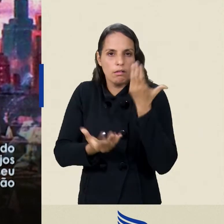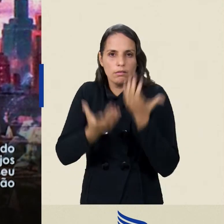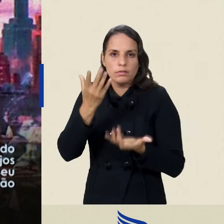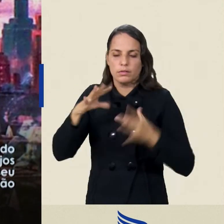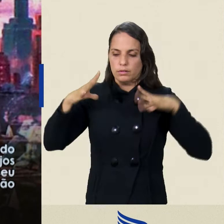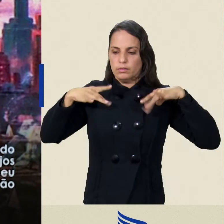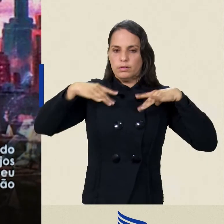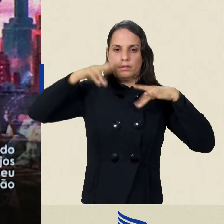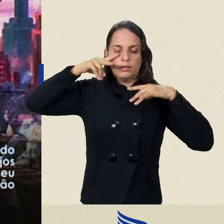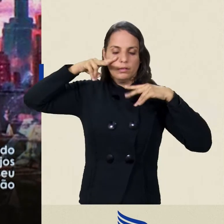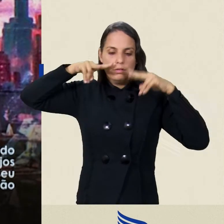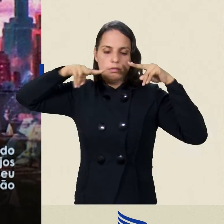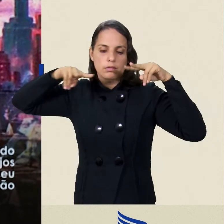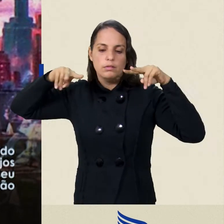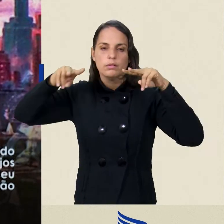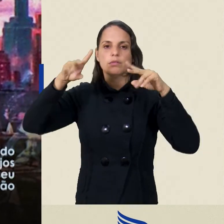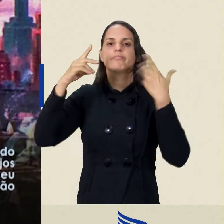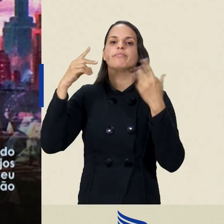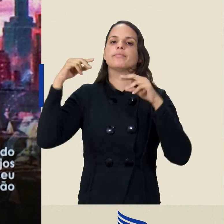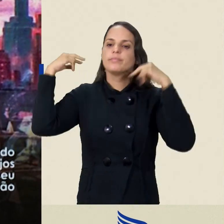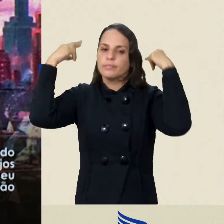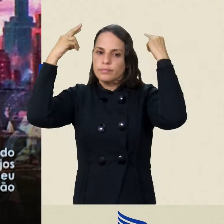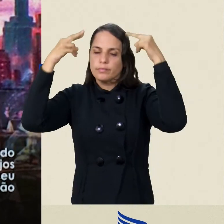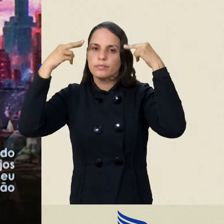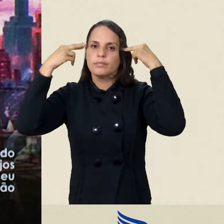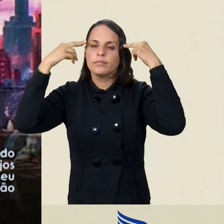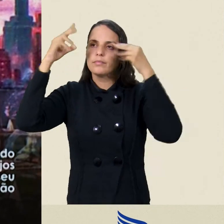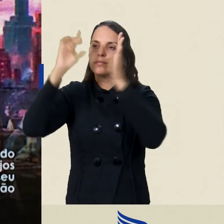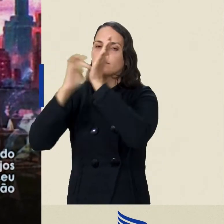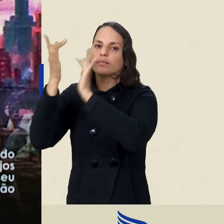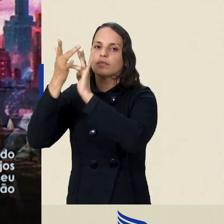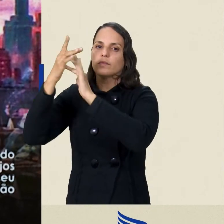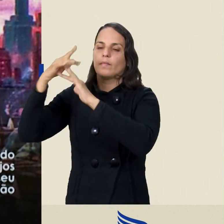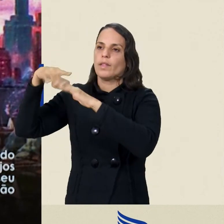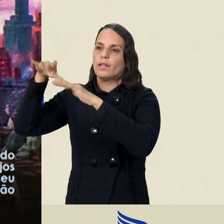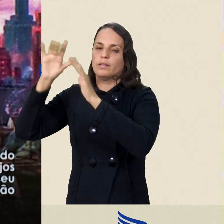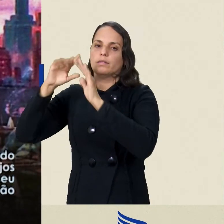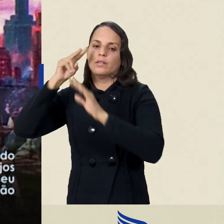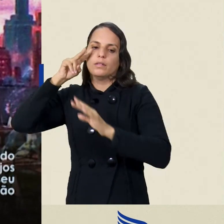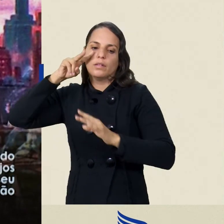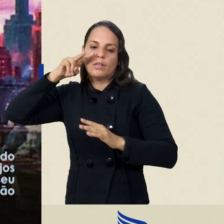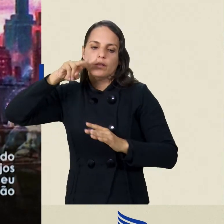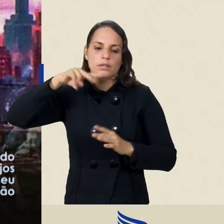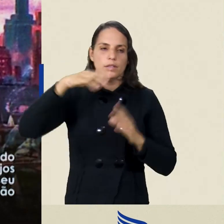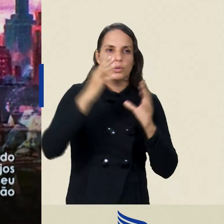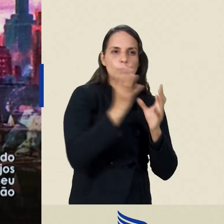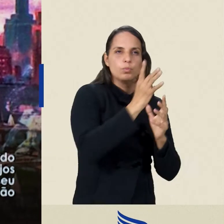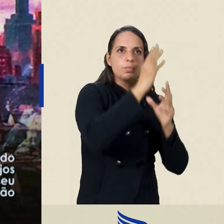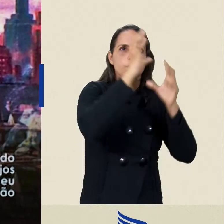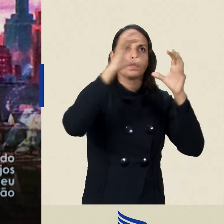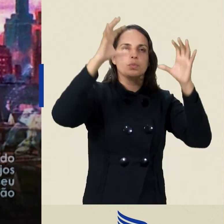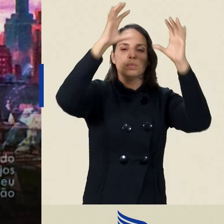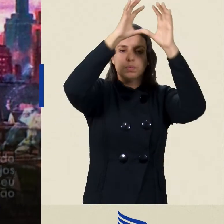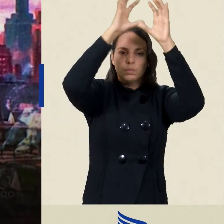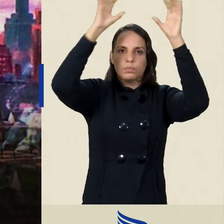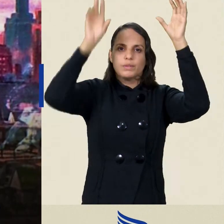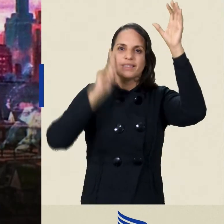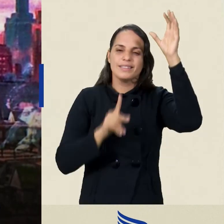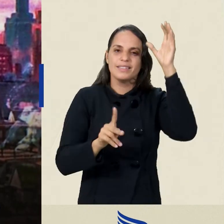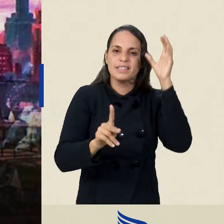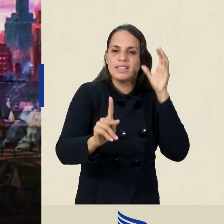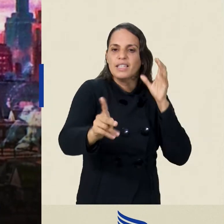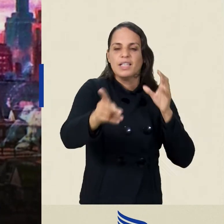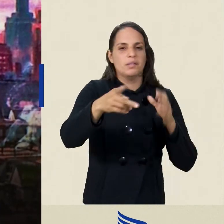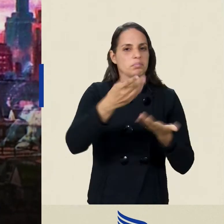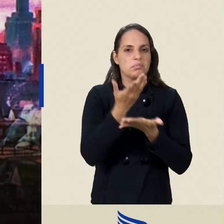santos anjos e diante do Cordeiro. E a fumaça do seu tormento sobe para todo sempre. E não tem repouso,